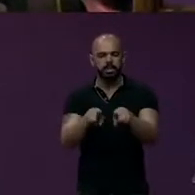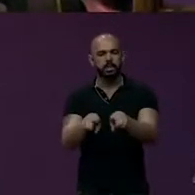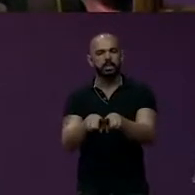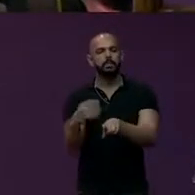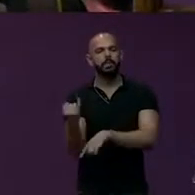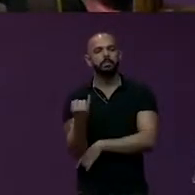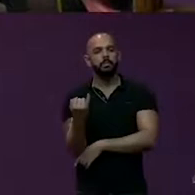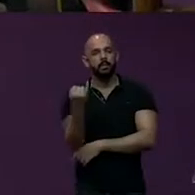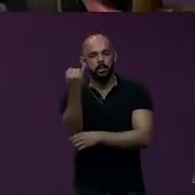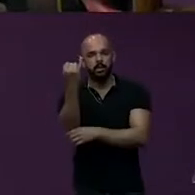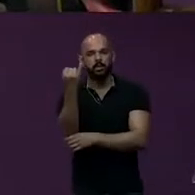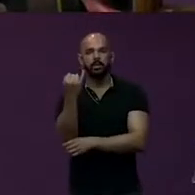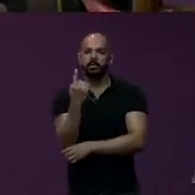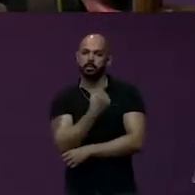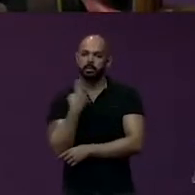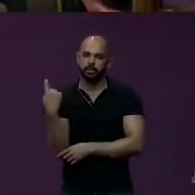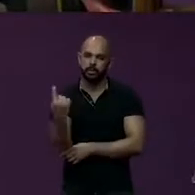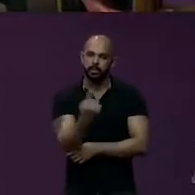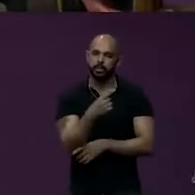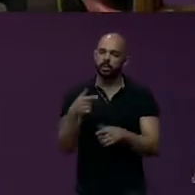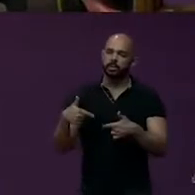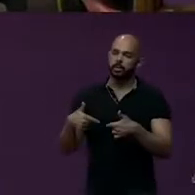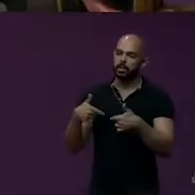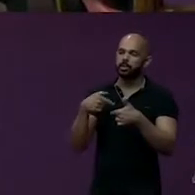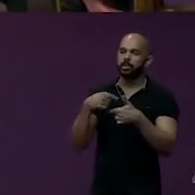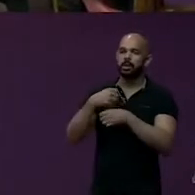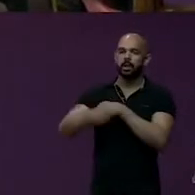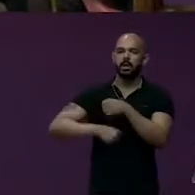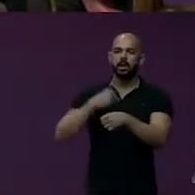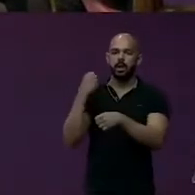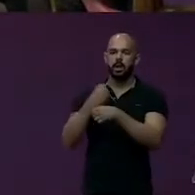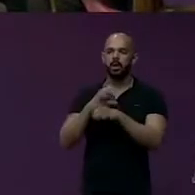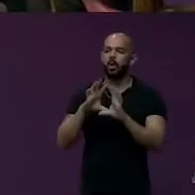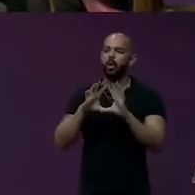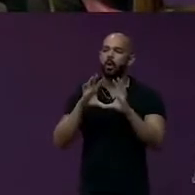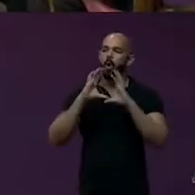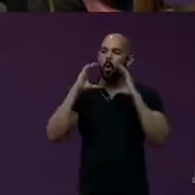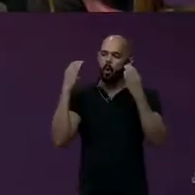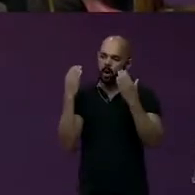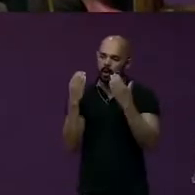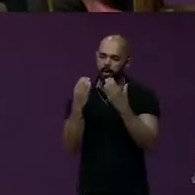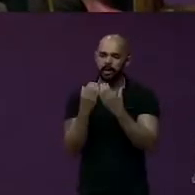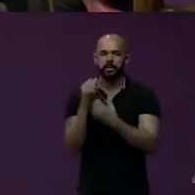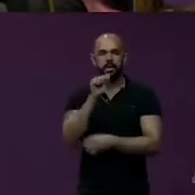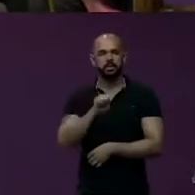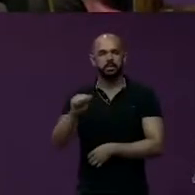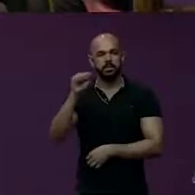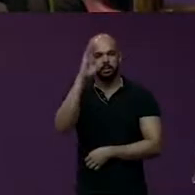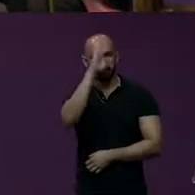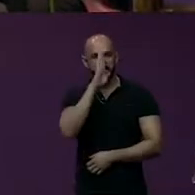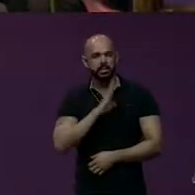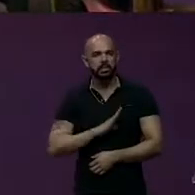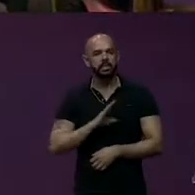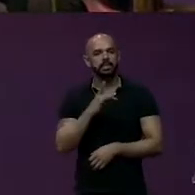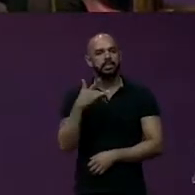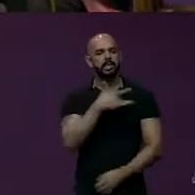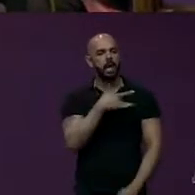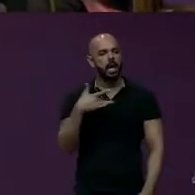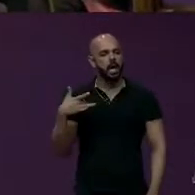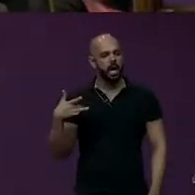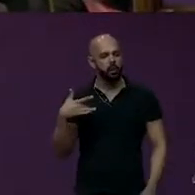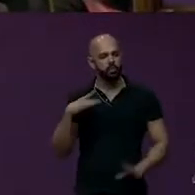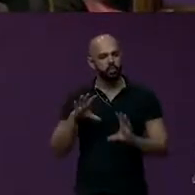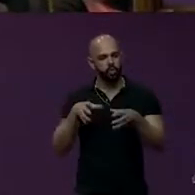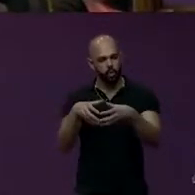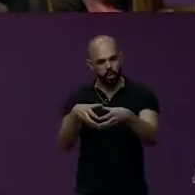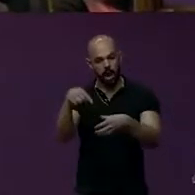a importância de estarmos realizando o próximo congresso da Associação Brasileira de Saúde Coletiva aqui. A questão dos